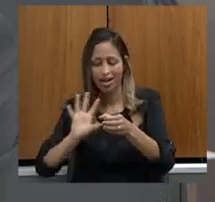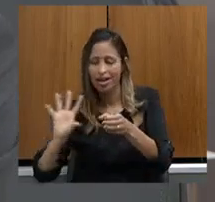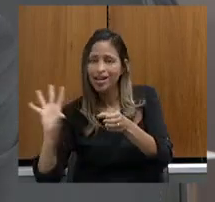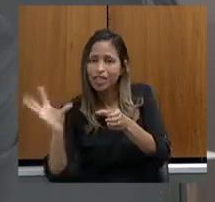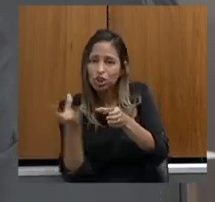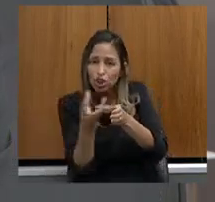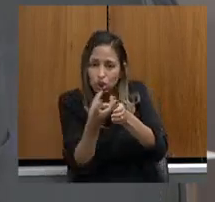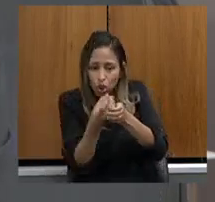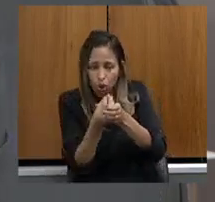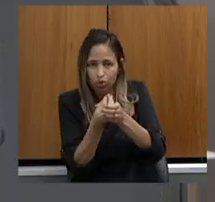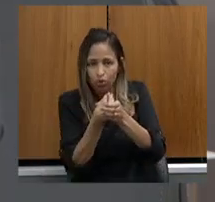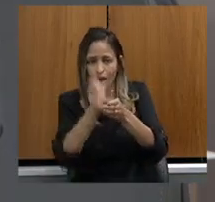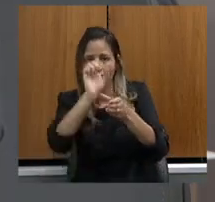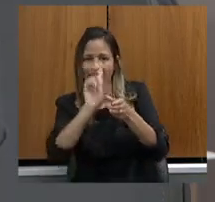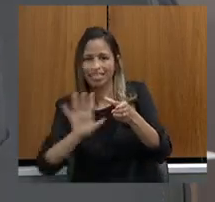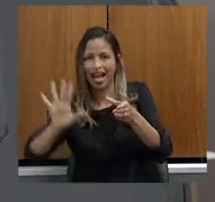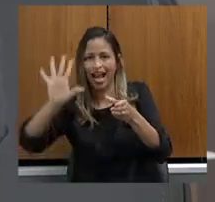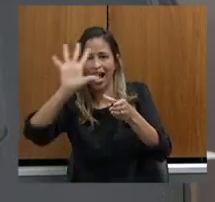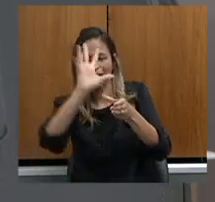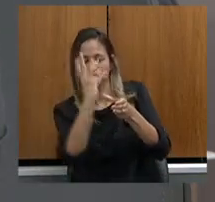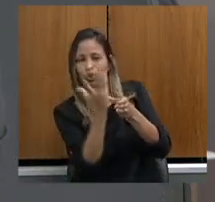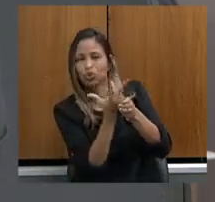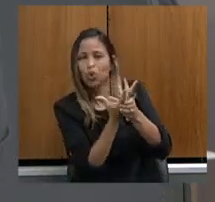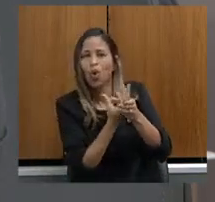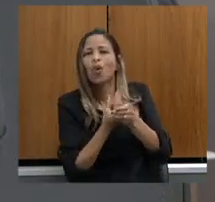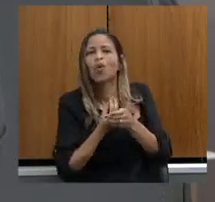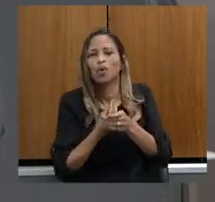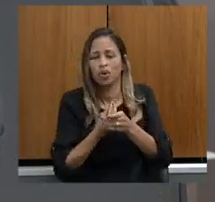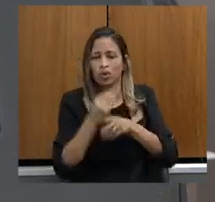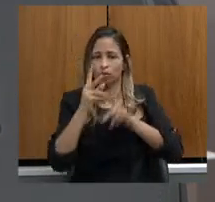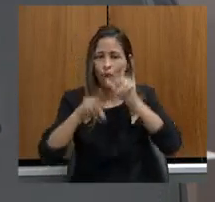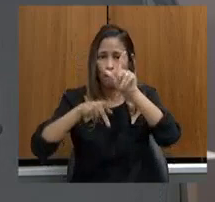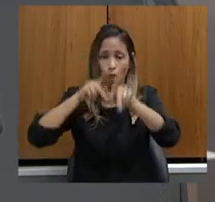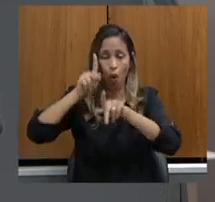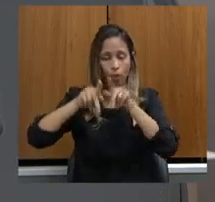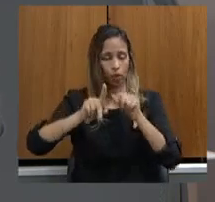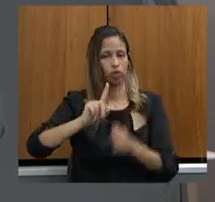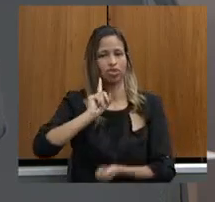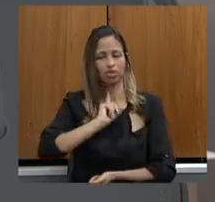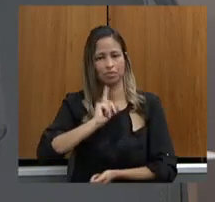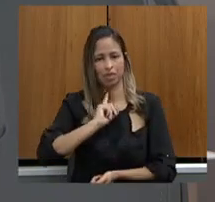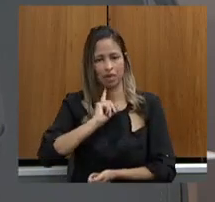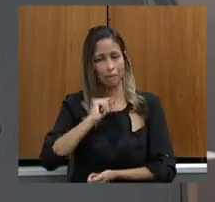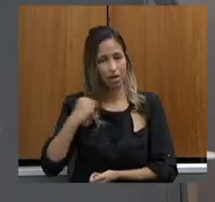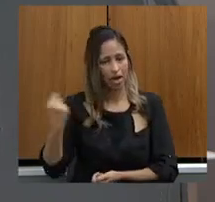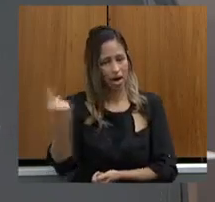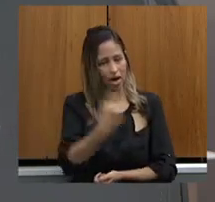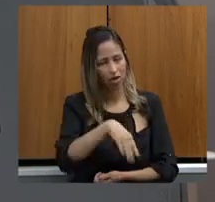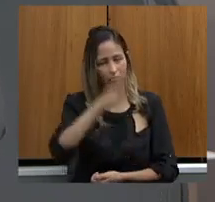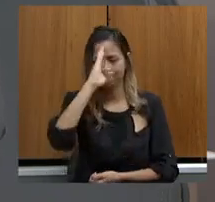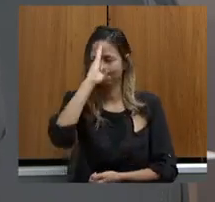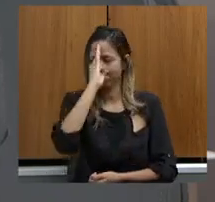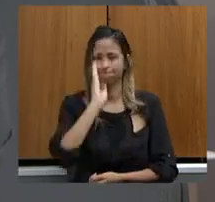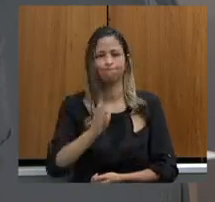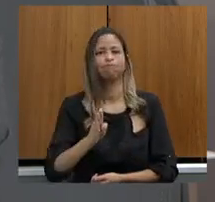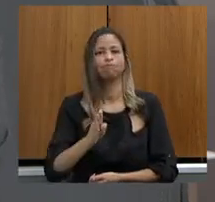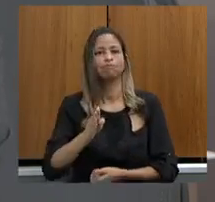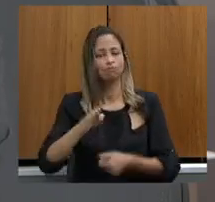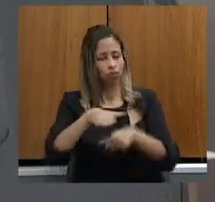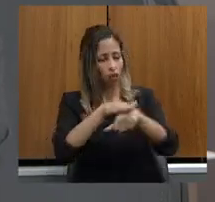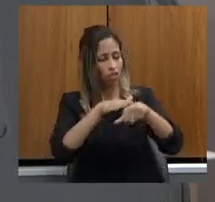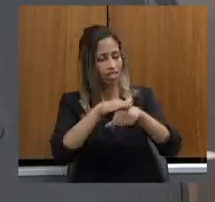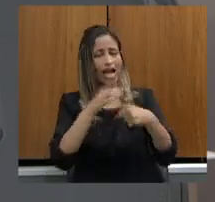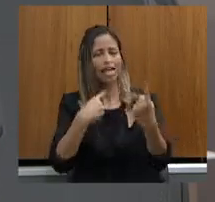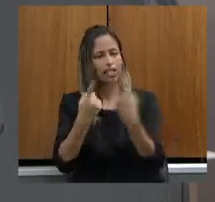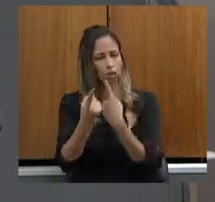o estado de Minas Gerais todo ecossistema né Público do Estado de Minas Gerais e para nós é fundamental que haja discussão